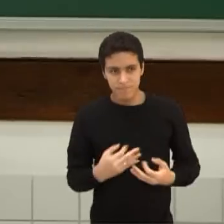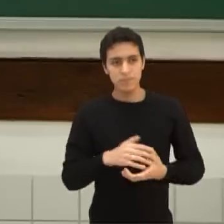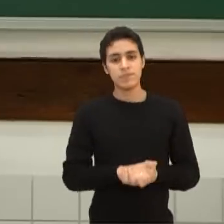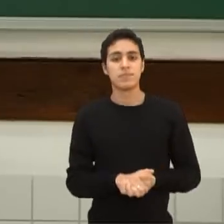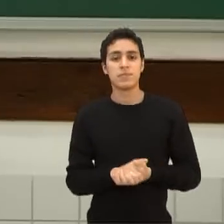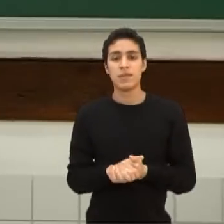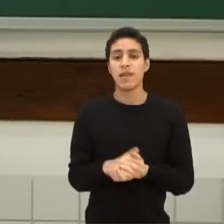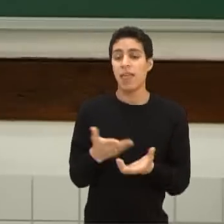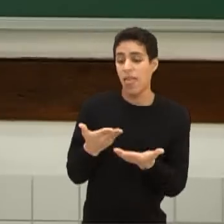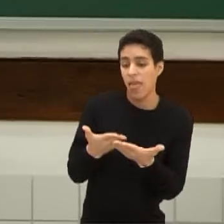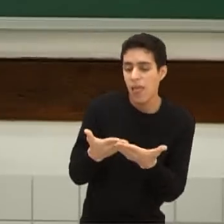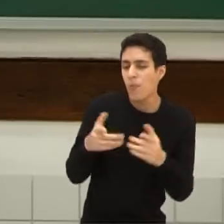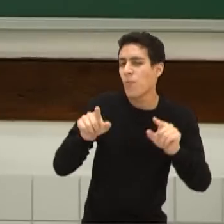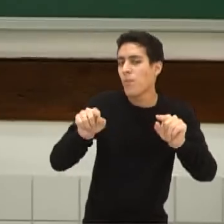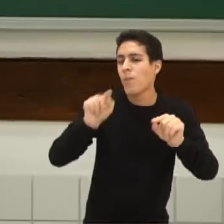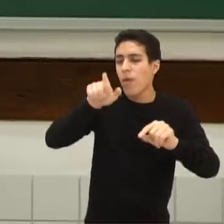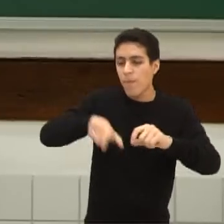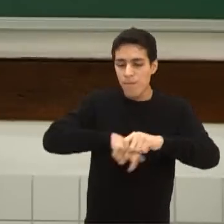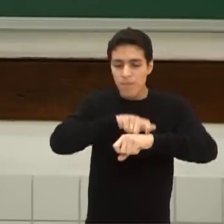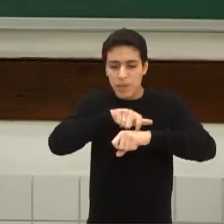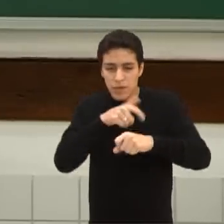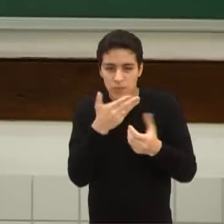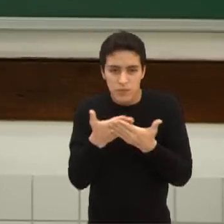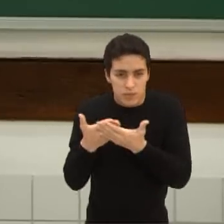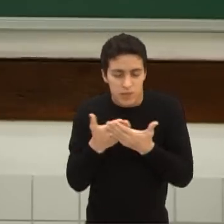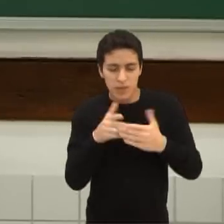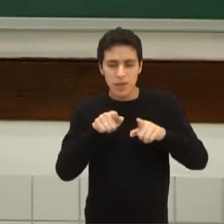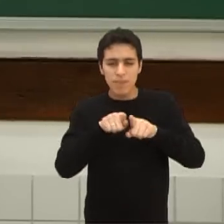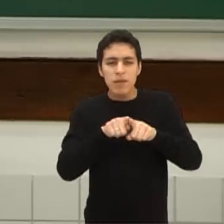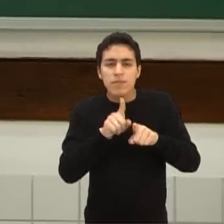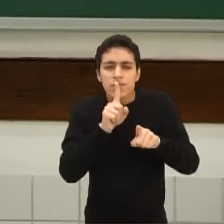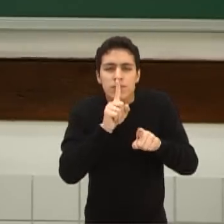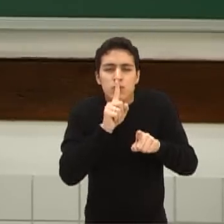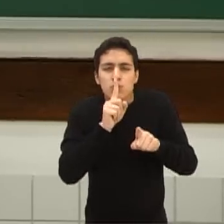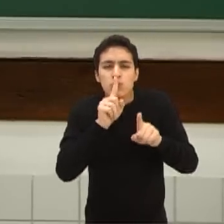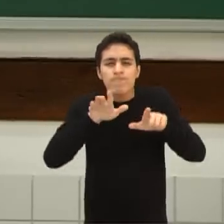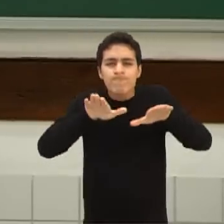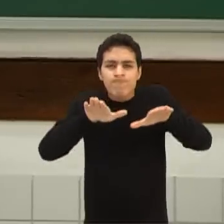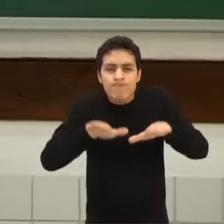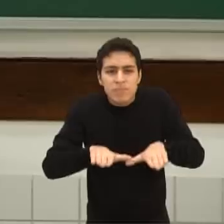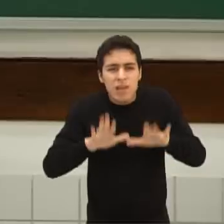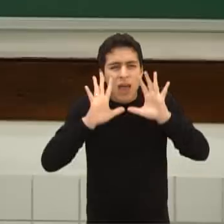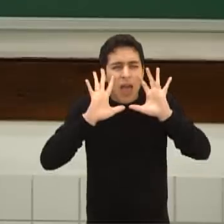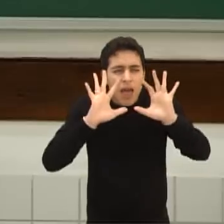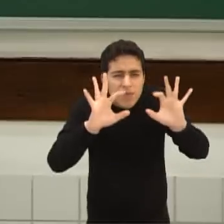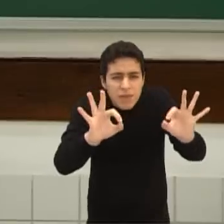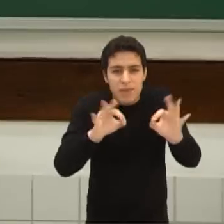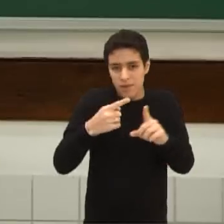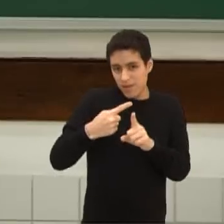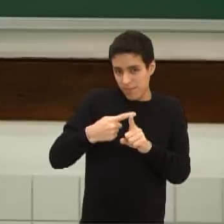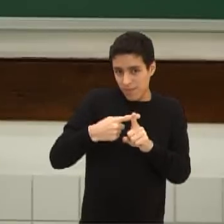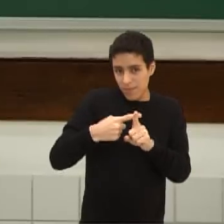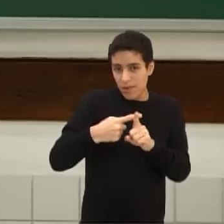também, momento de estudo, momento de silêncio, de prestar atenção, porque matemática